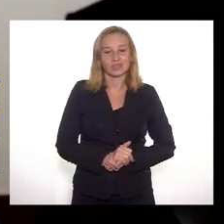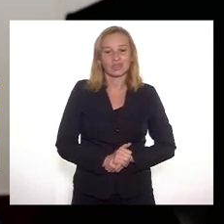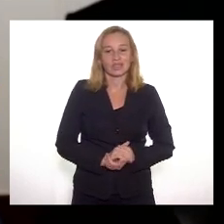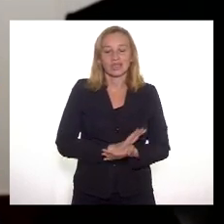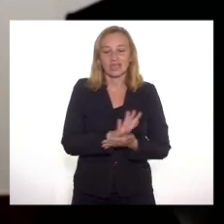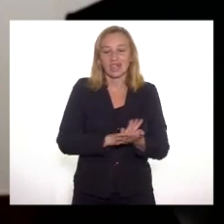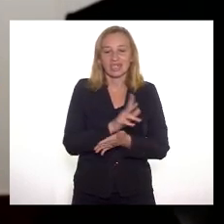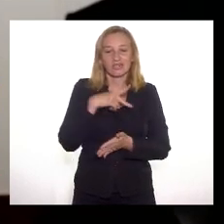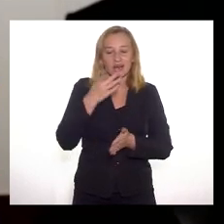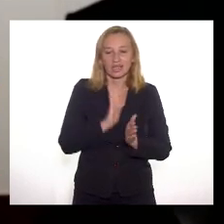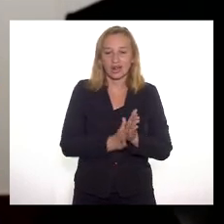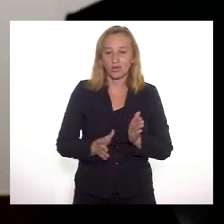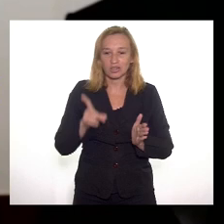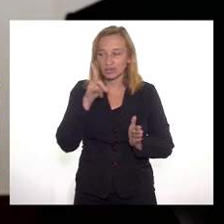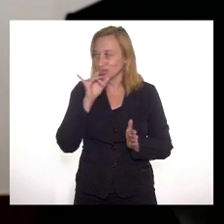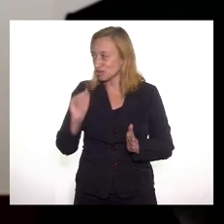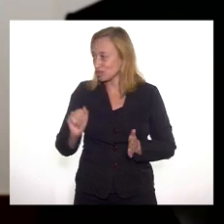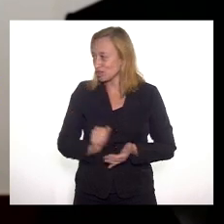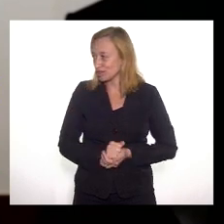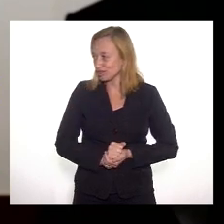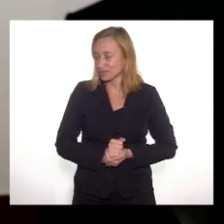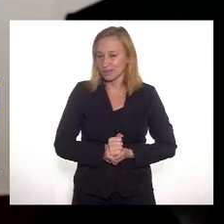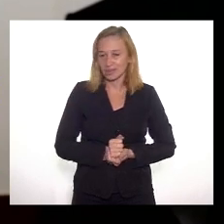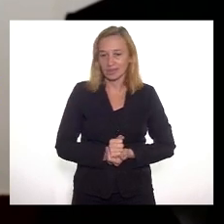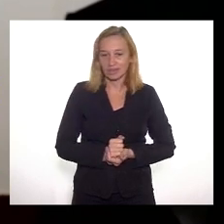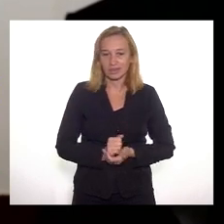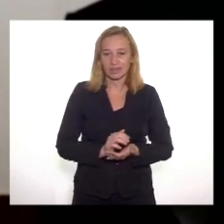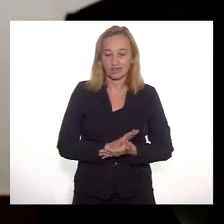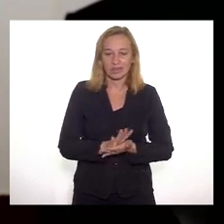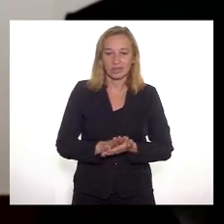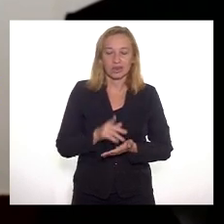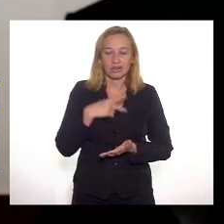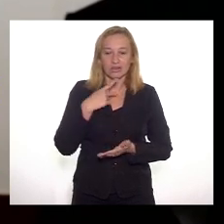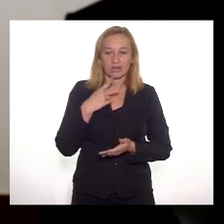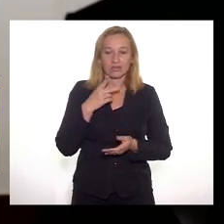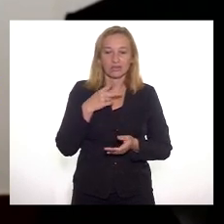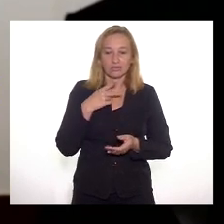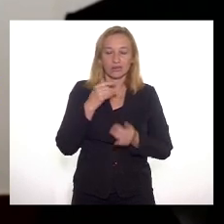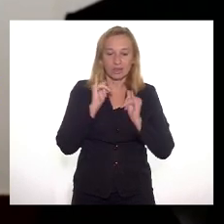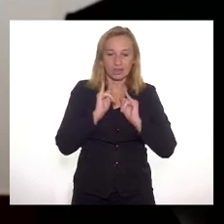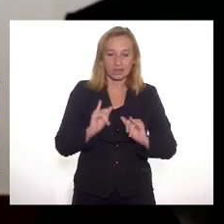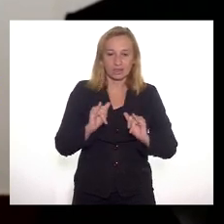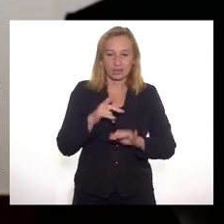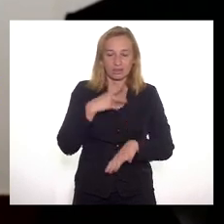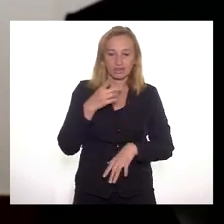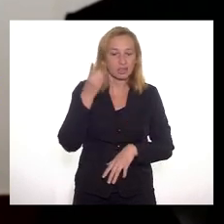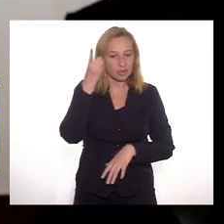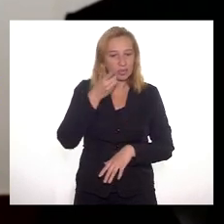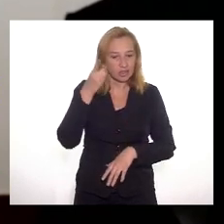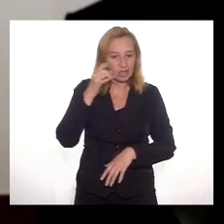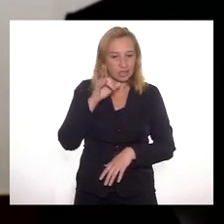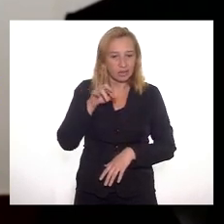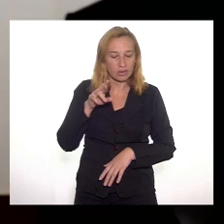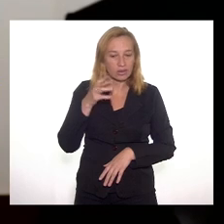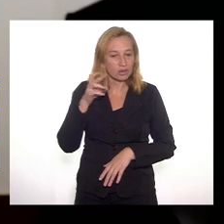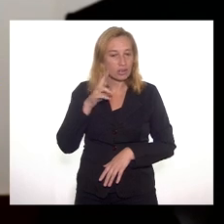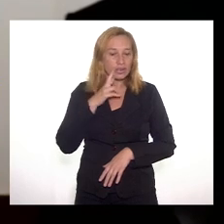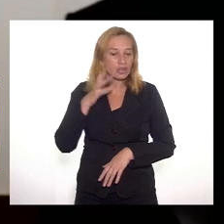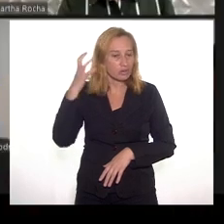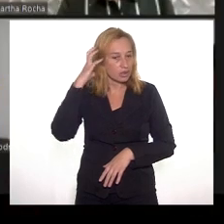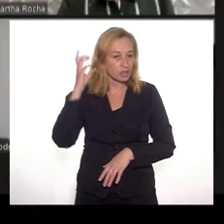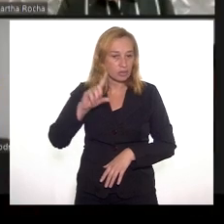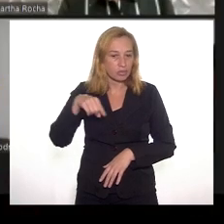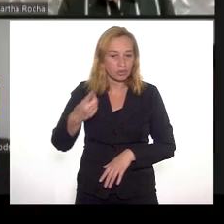Nada mais a tratar na ordem do dia. Presidente, antes de encerrar o trabalho, concede declaração de voto para a deputada Rosane Félix, seguida para a deputada Tia Ju. Senhor